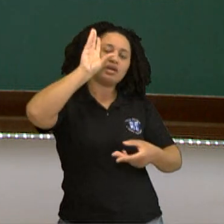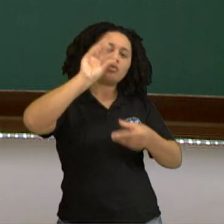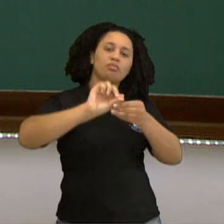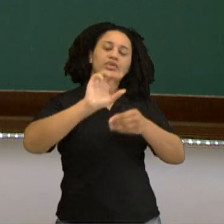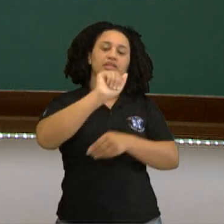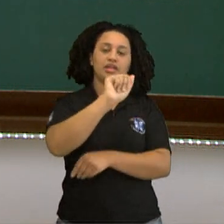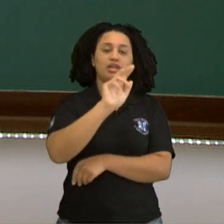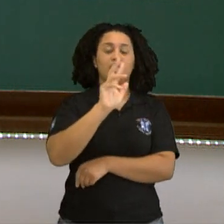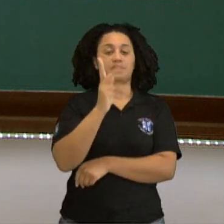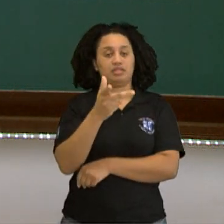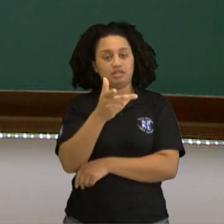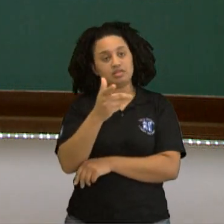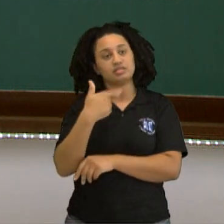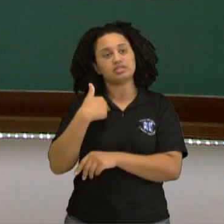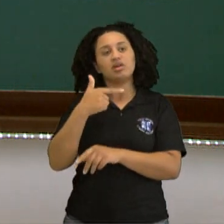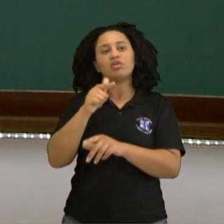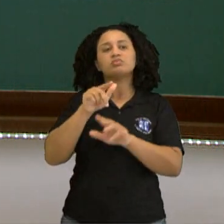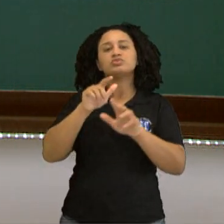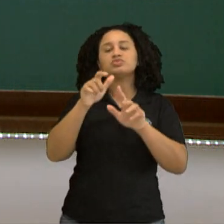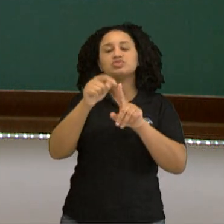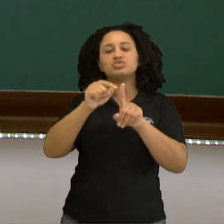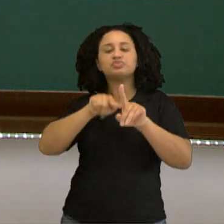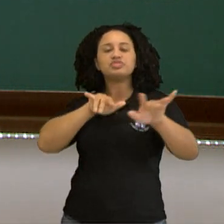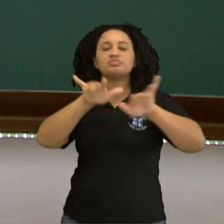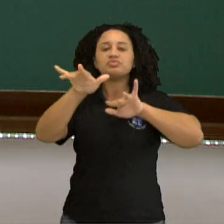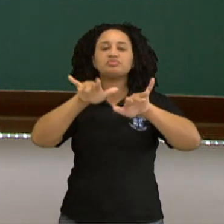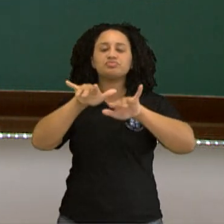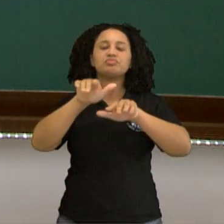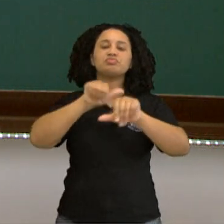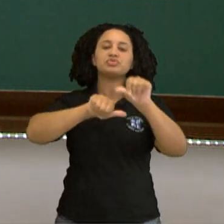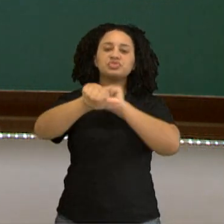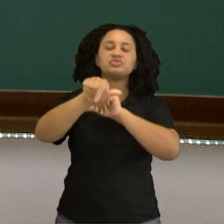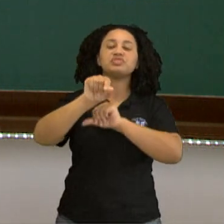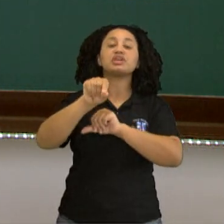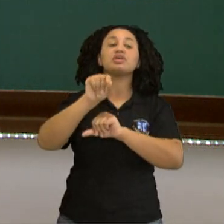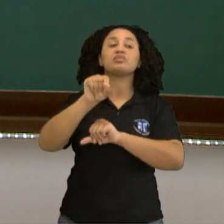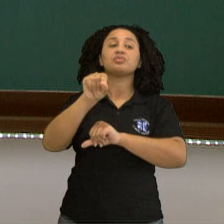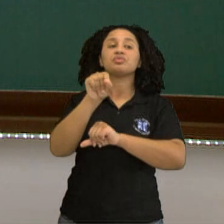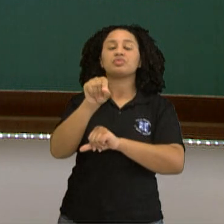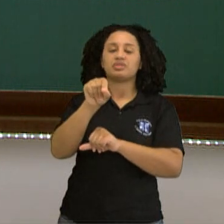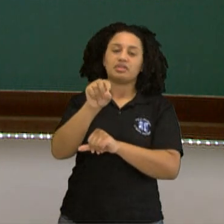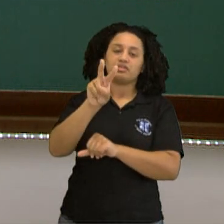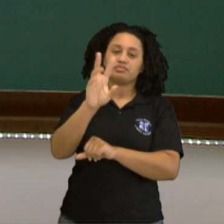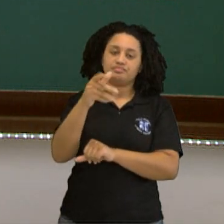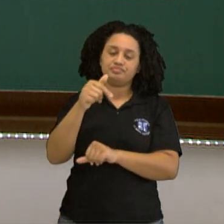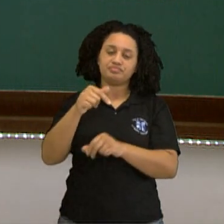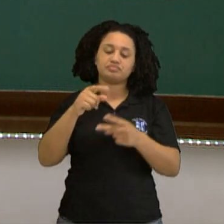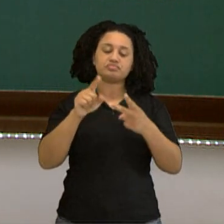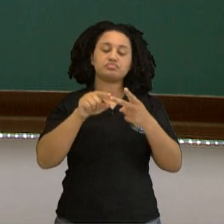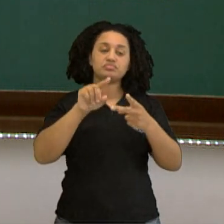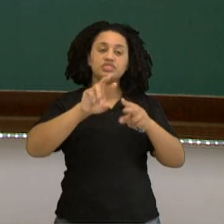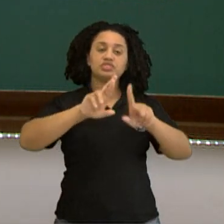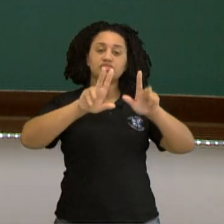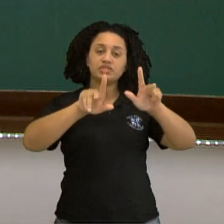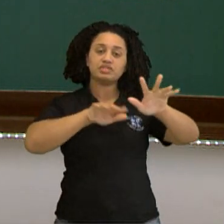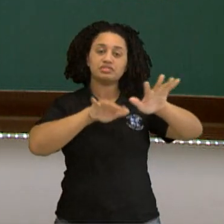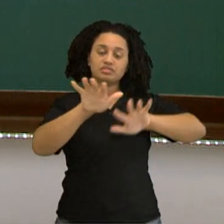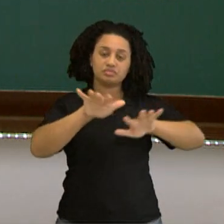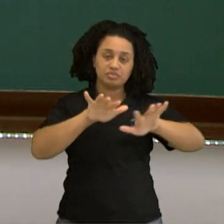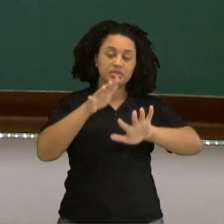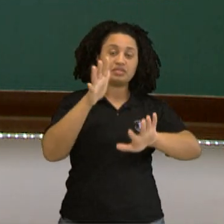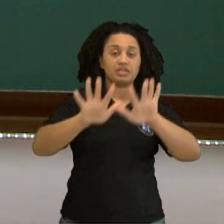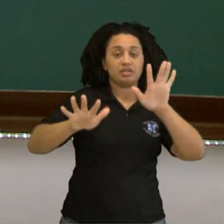a aceleração como agente modificador da velocidade. Iremos diferenciar os movimentos de acordo com a velocidade de aceleração